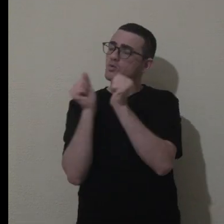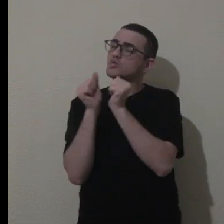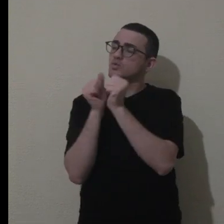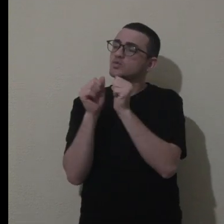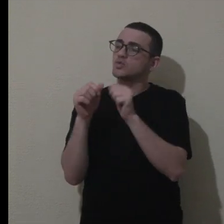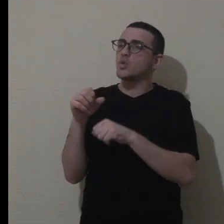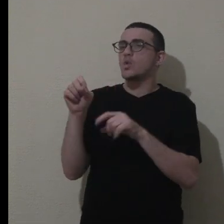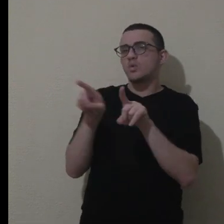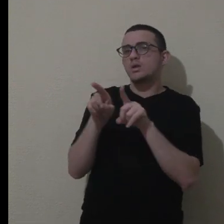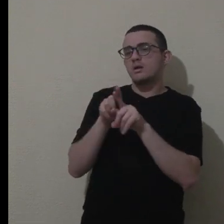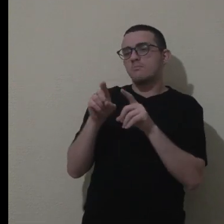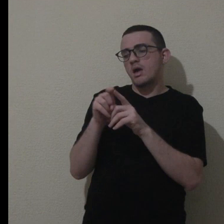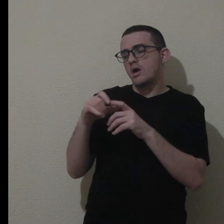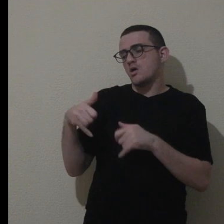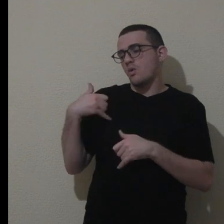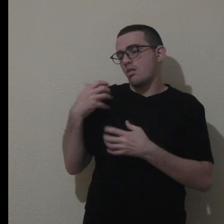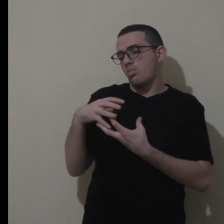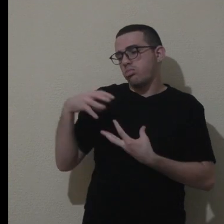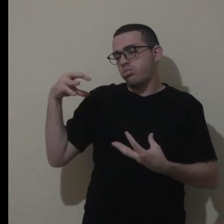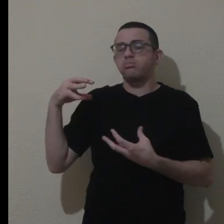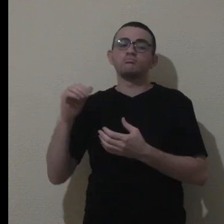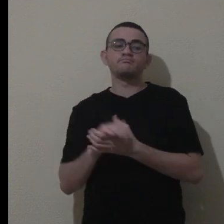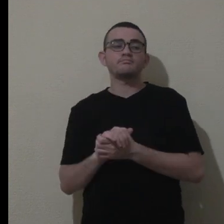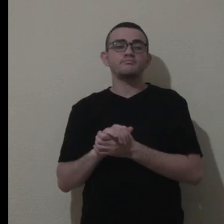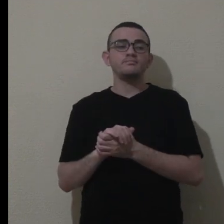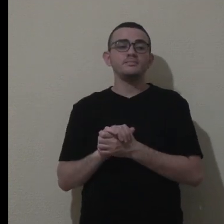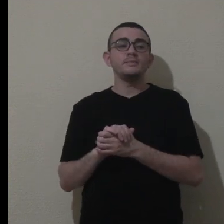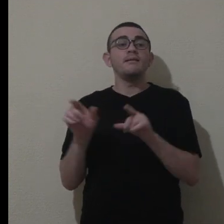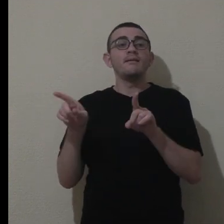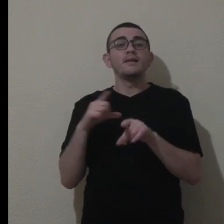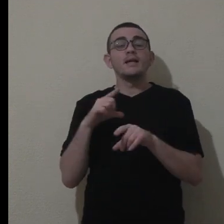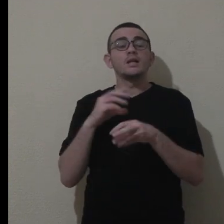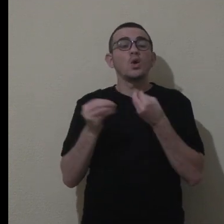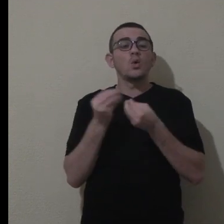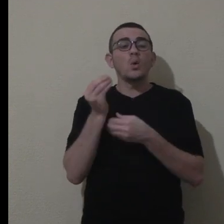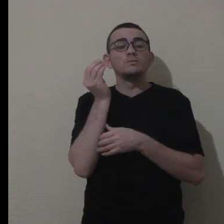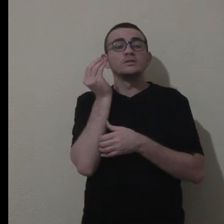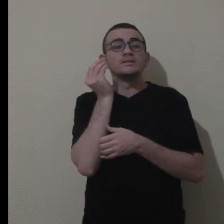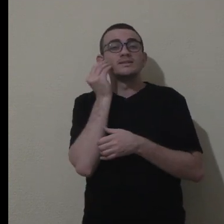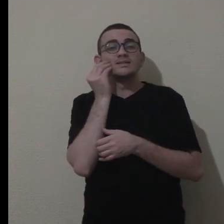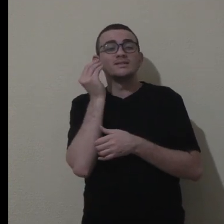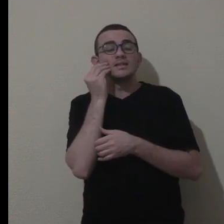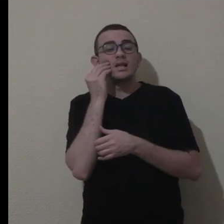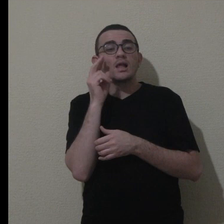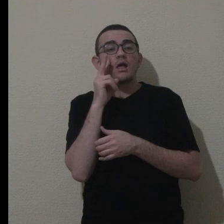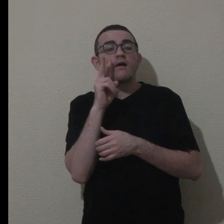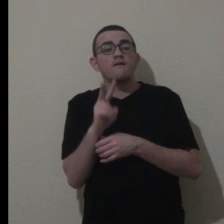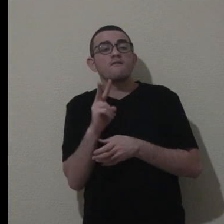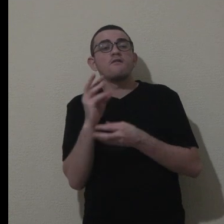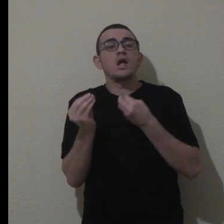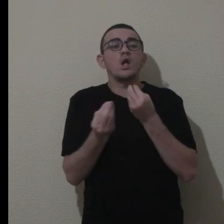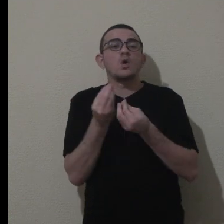a idade, com o envelhecer, e existe uma busca em termos de tentarmos ver qual que